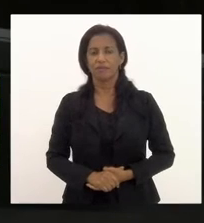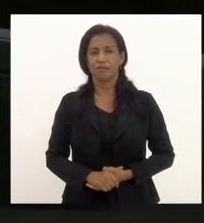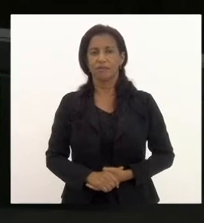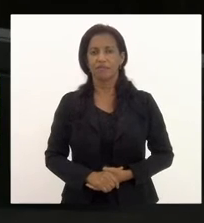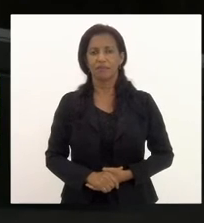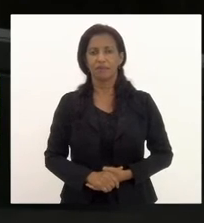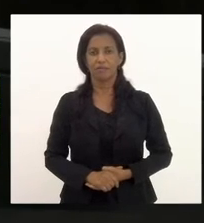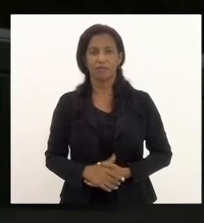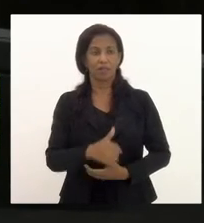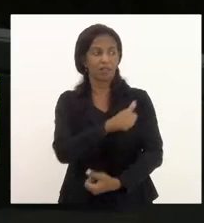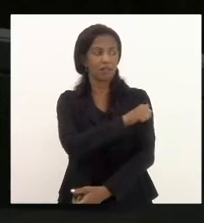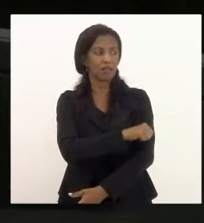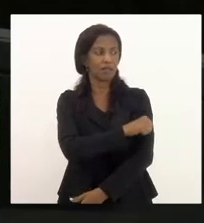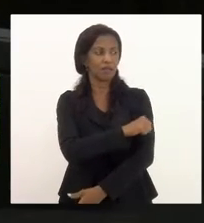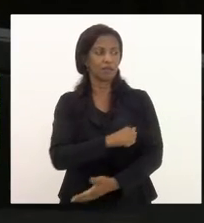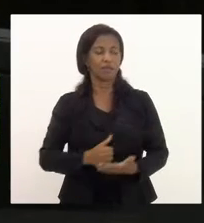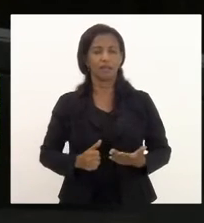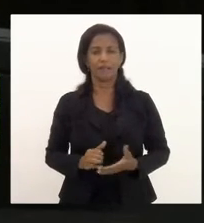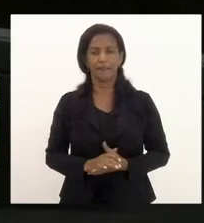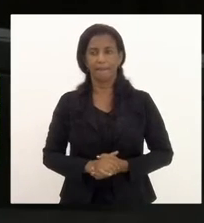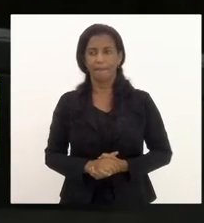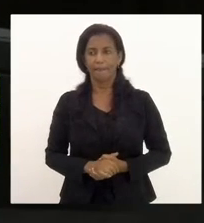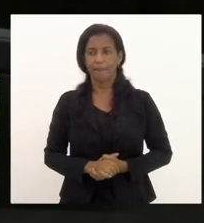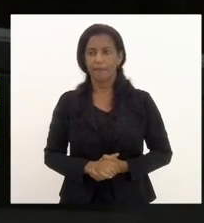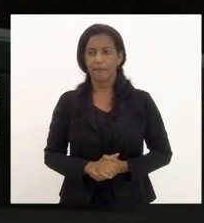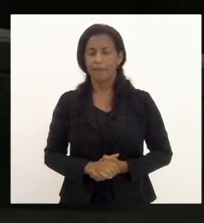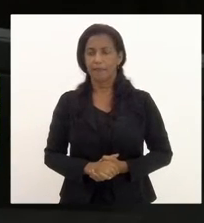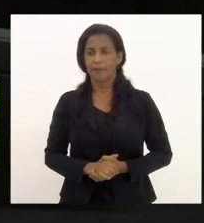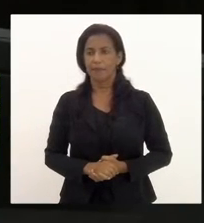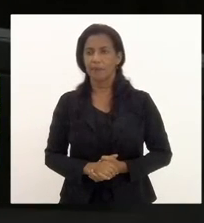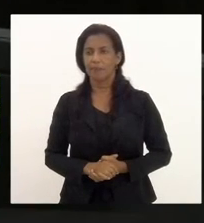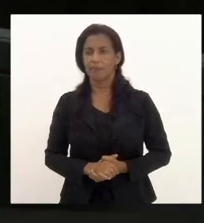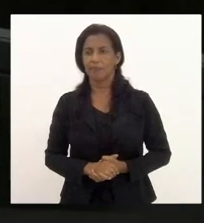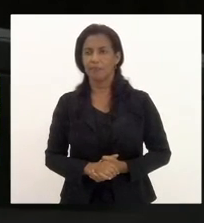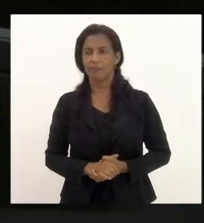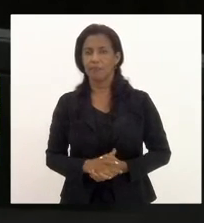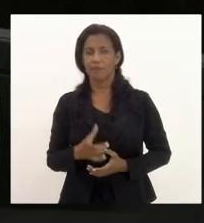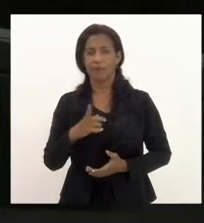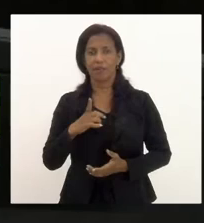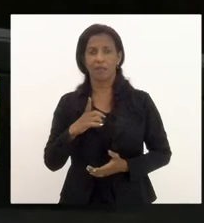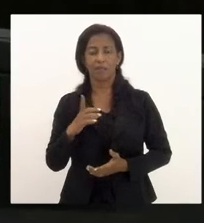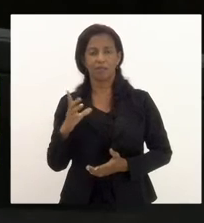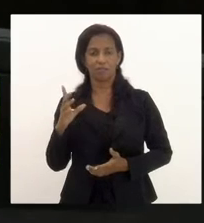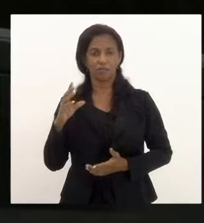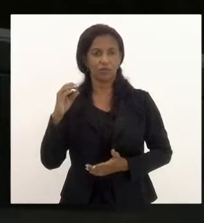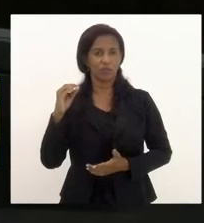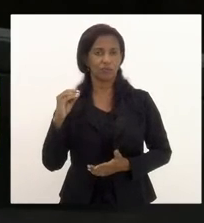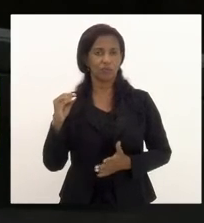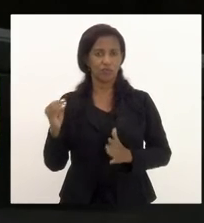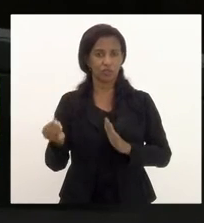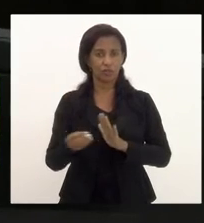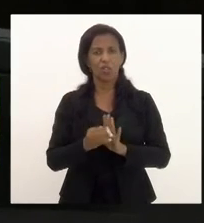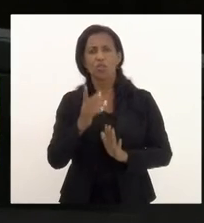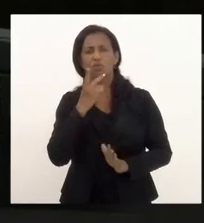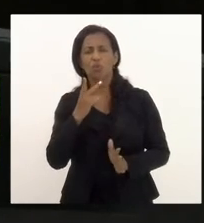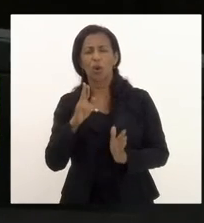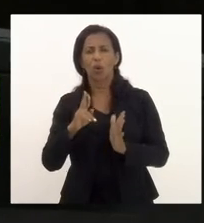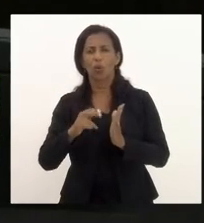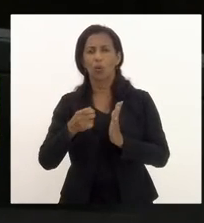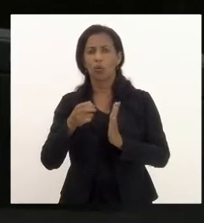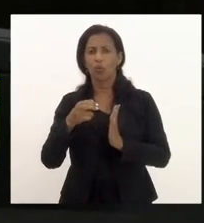a enfermeira Rejane né ela tinha colocado que só o regime